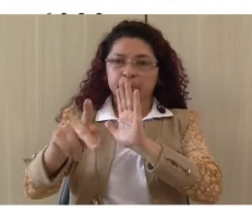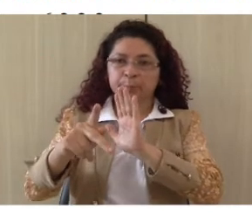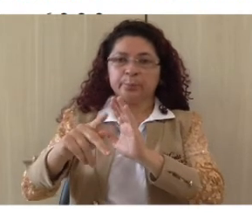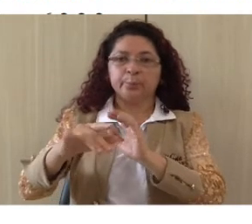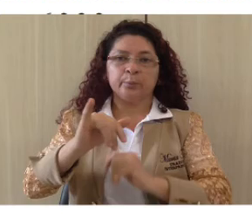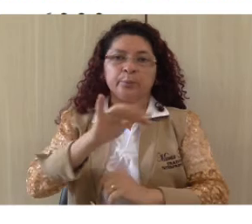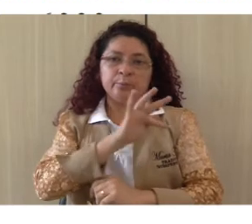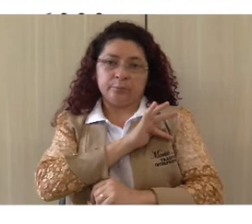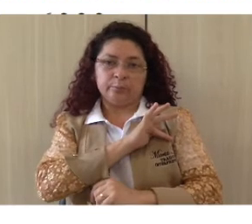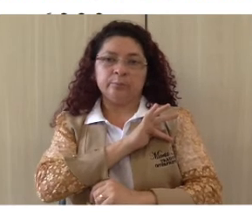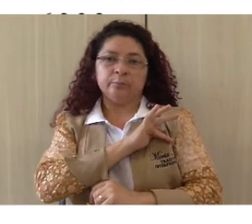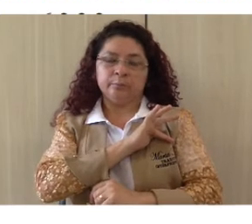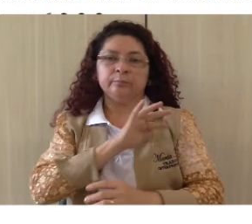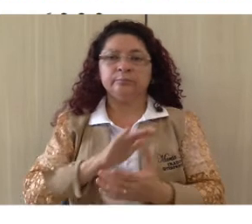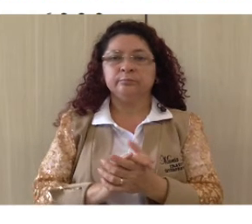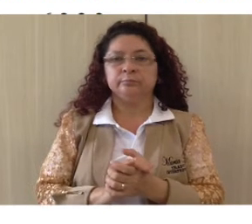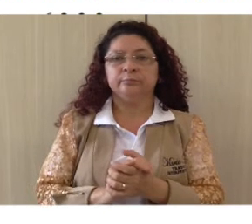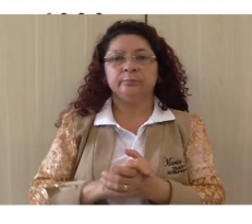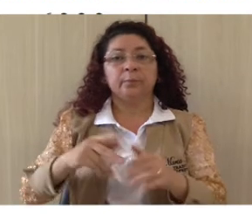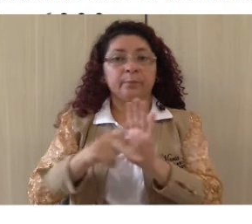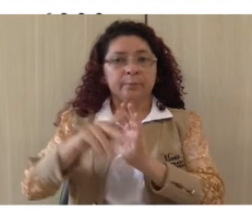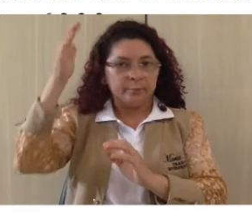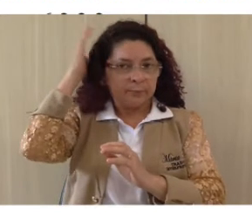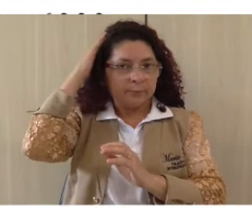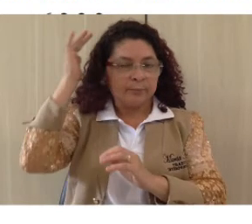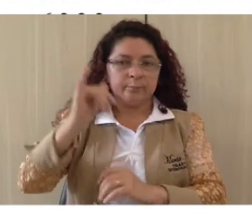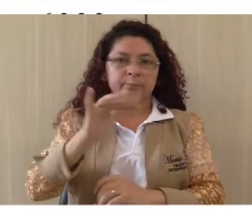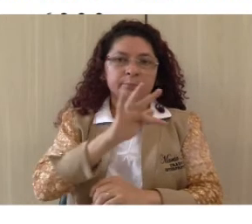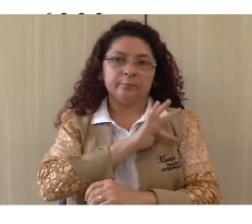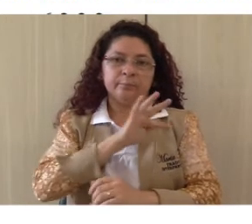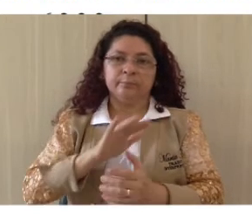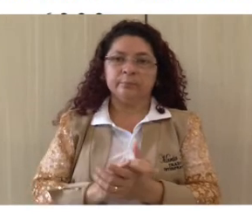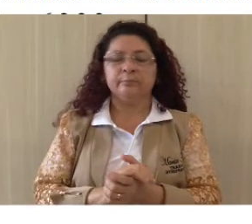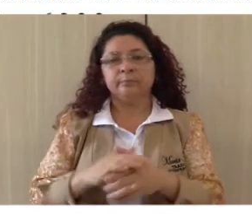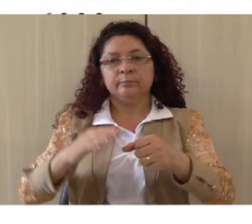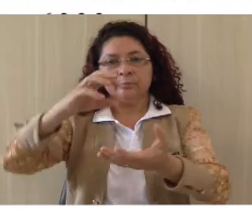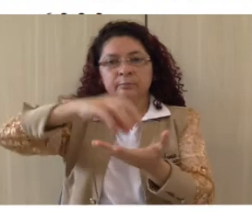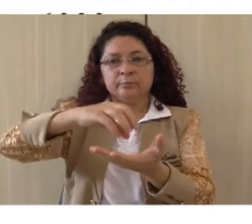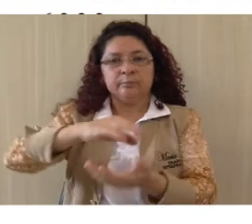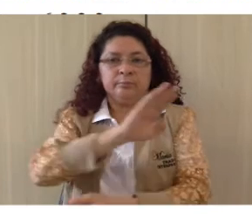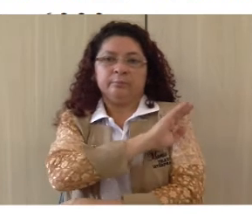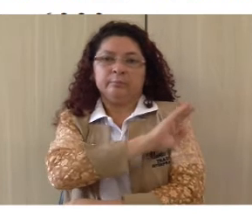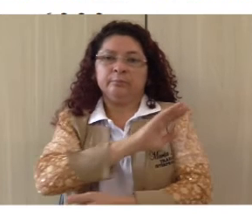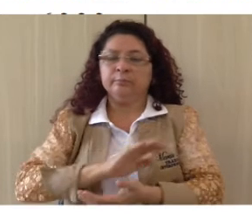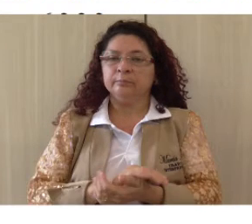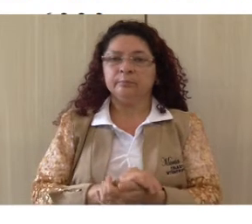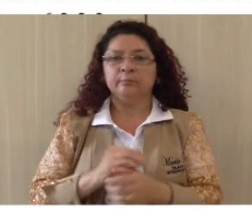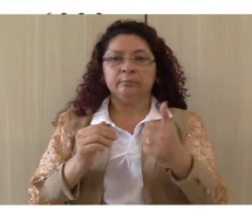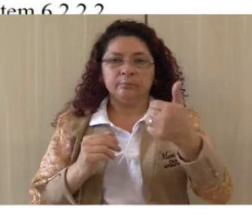de Educação, Ciência e Tecnologia do Pará, IFPA, Campus Bragança.